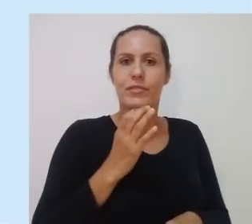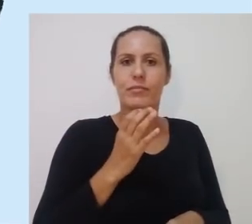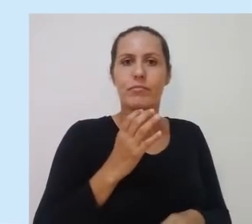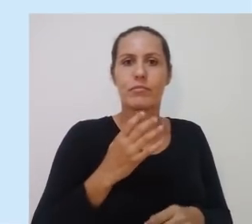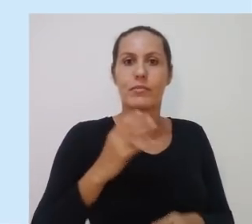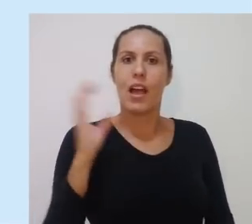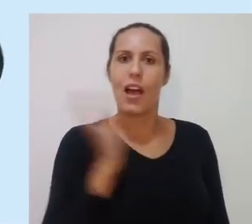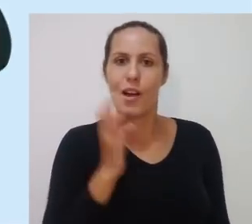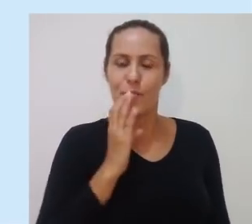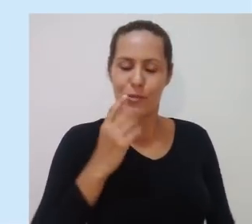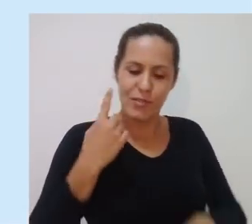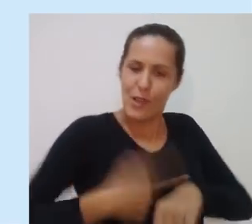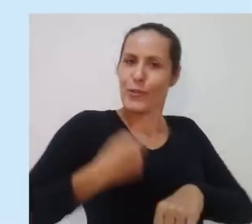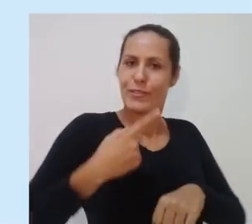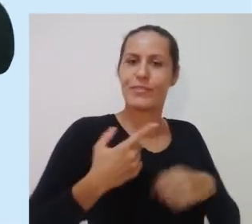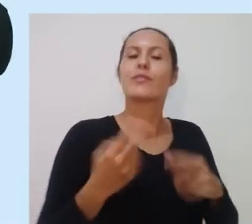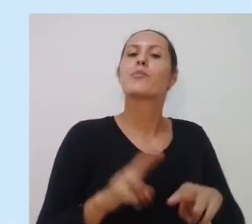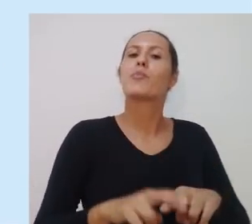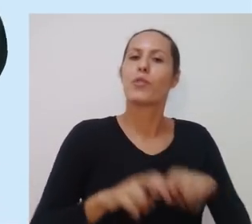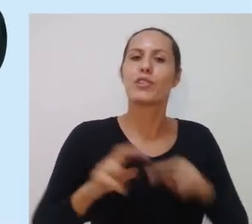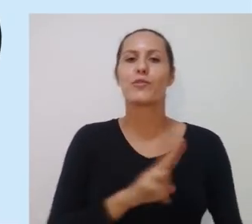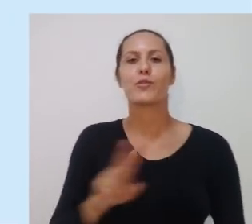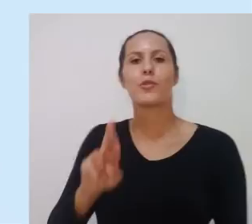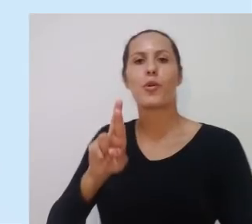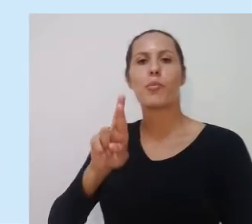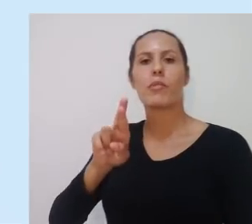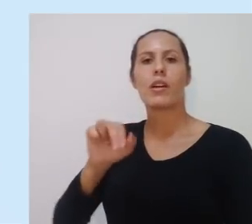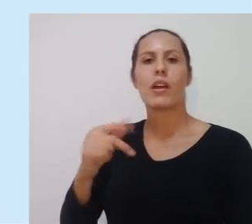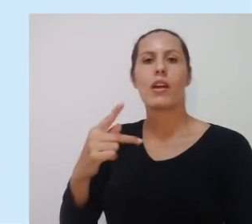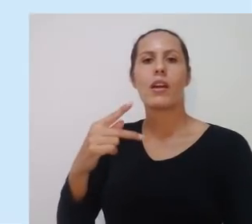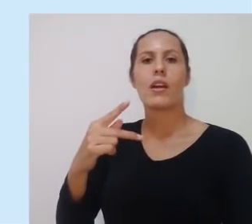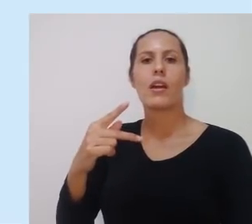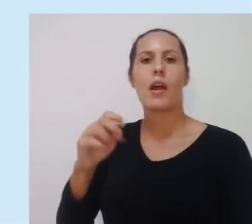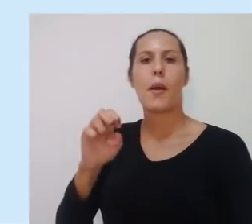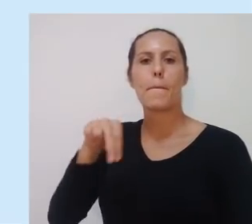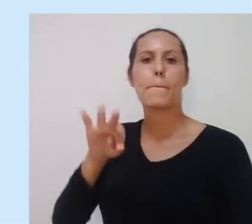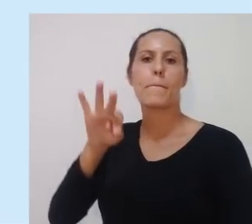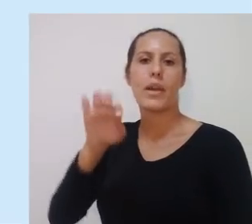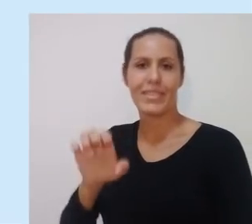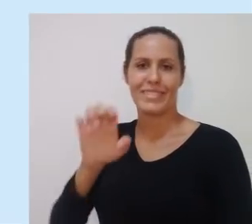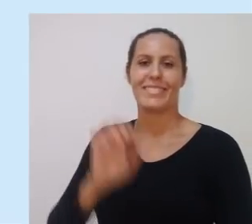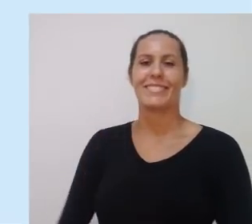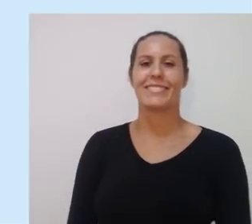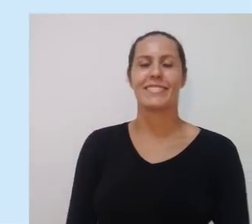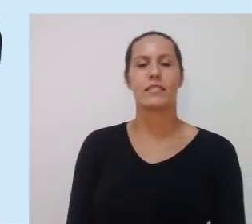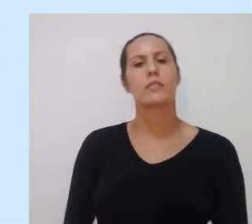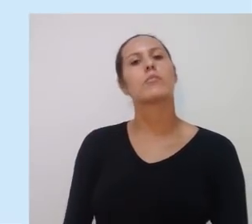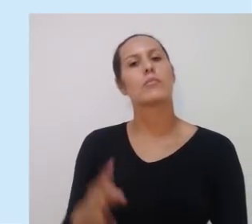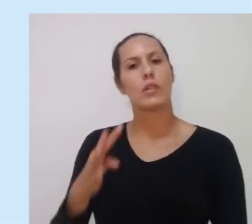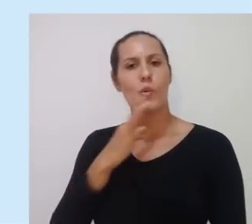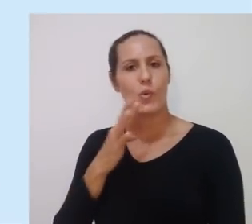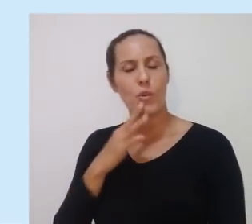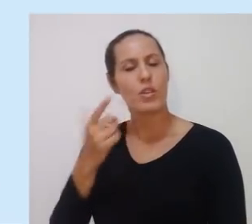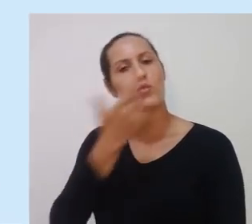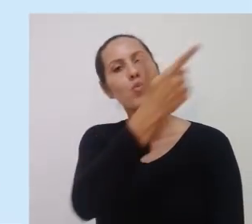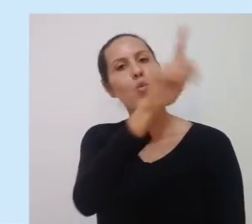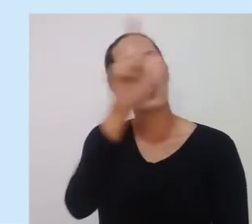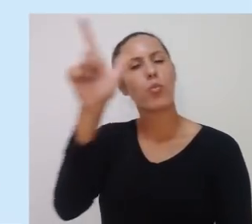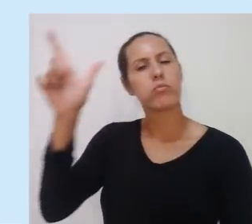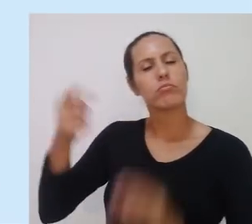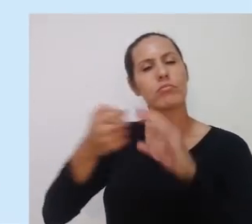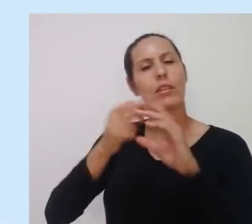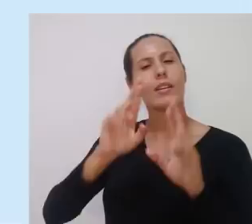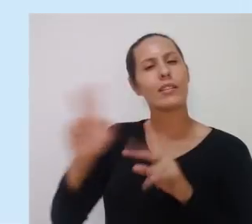cantada na hora. Ele produz de repente. Por isso que se chama repente. Eu sei que há